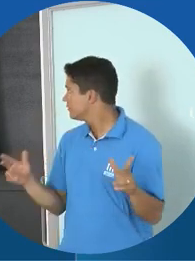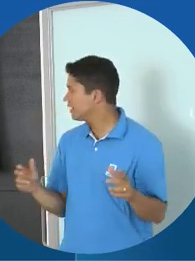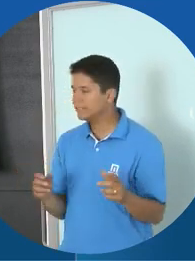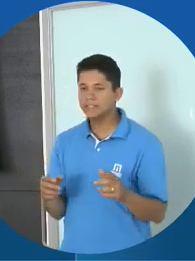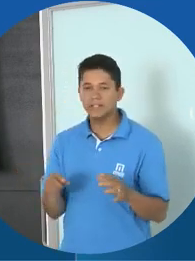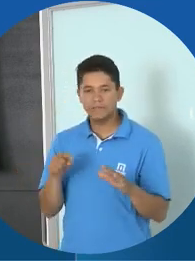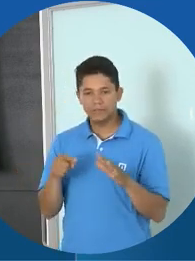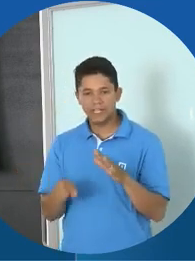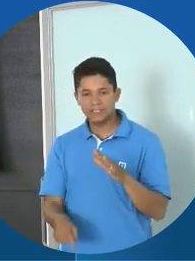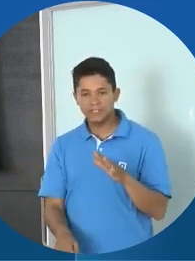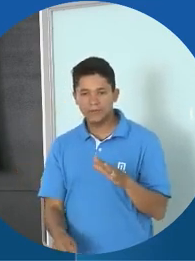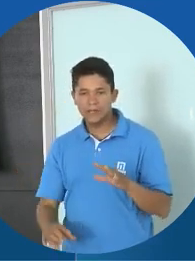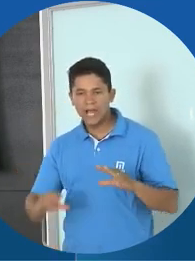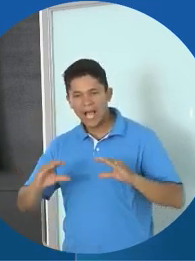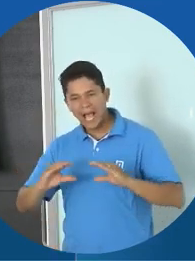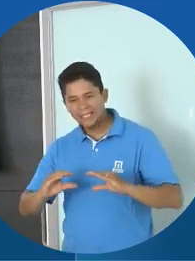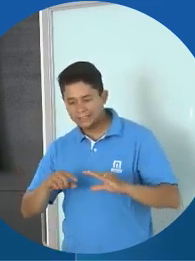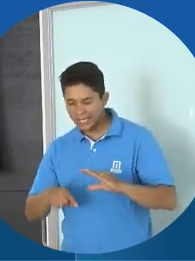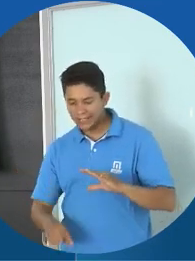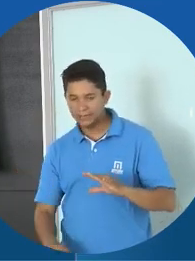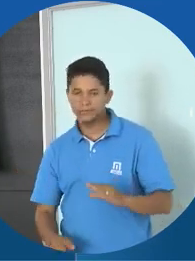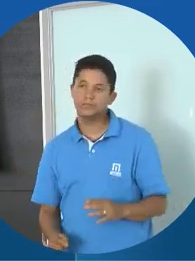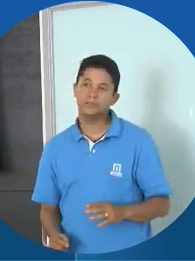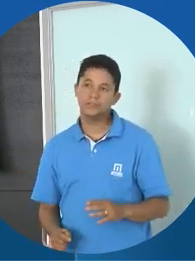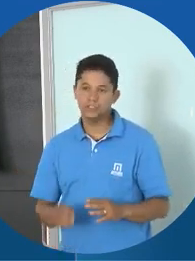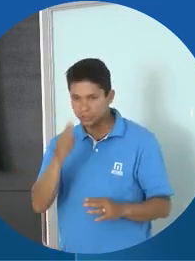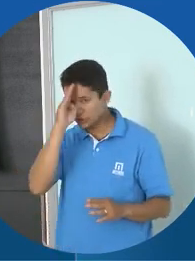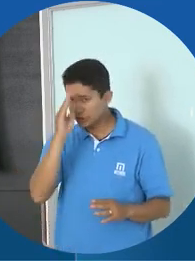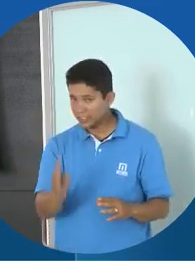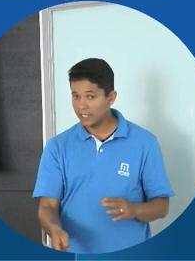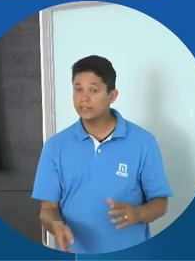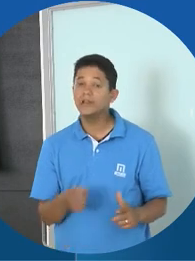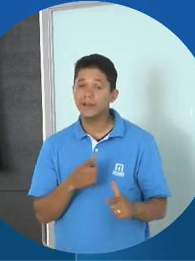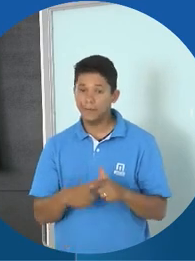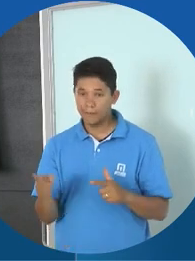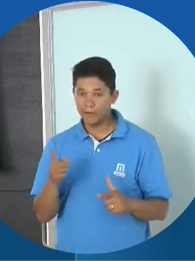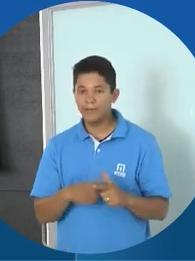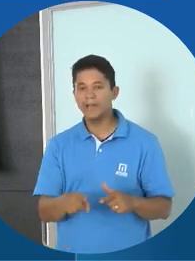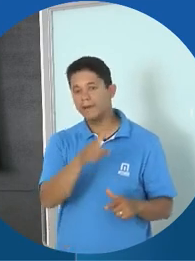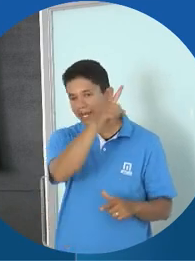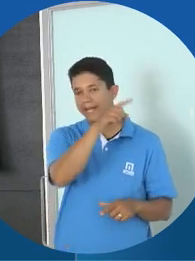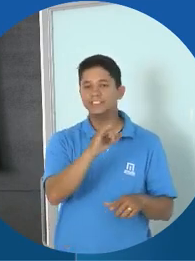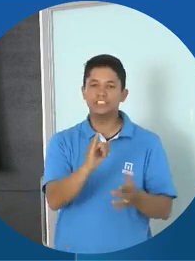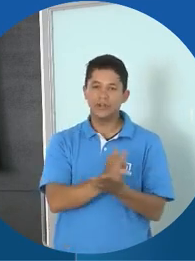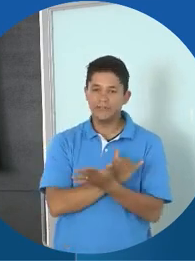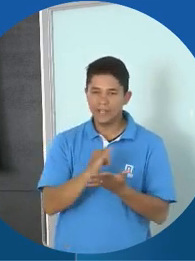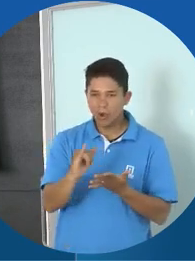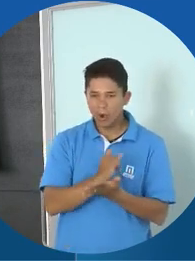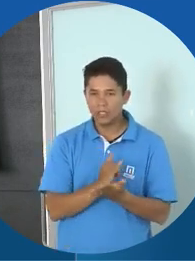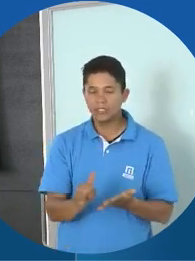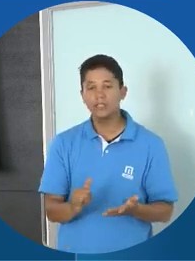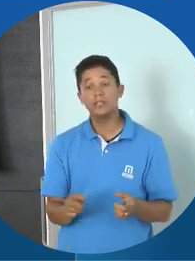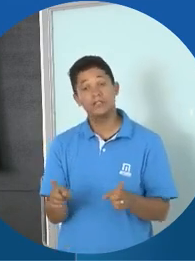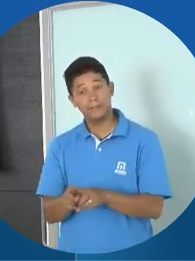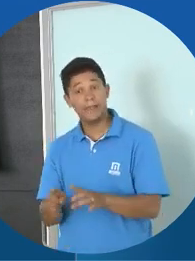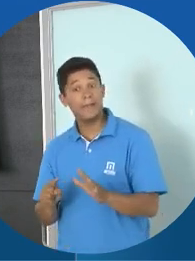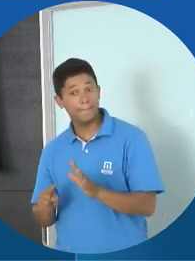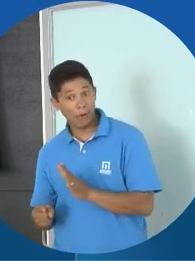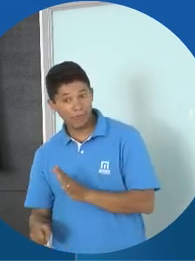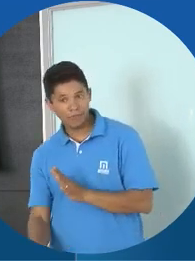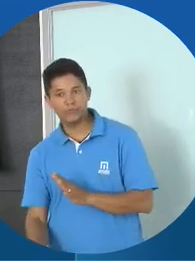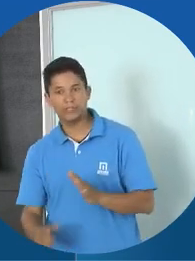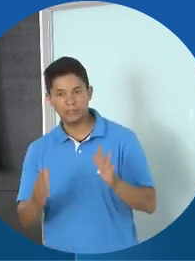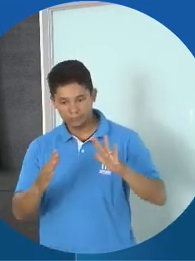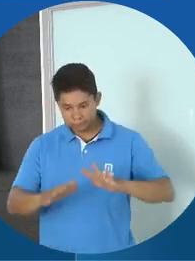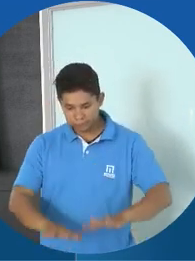fundações rasas, diretas, também, que é um problema que Nova York está passando, as fundações profundas e o